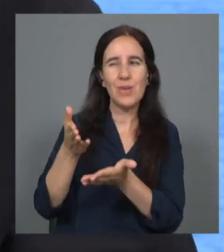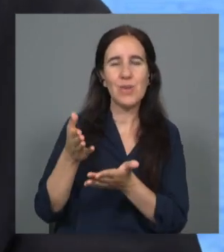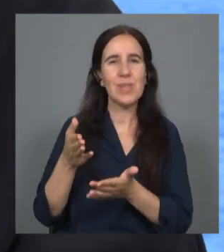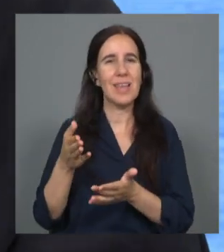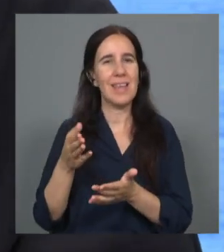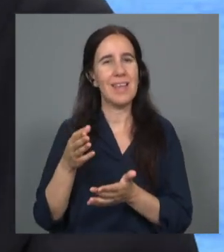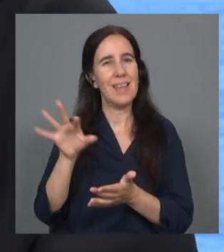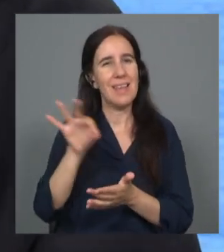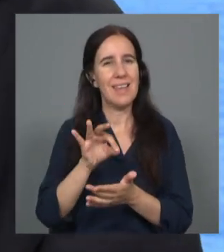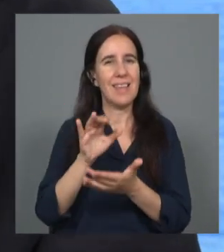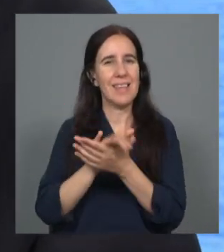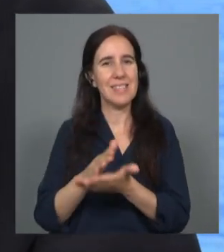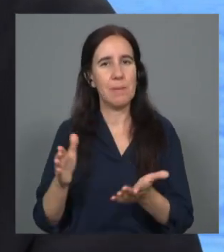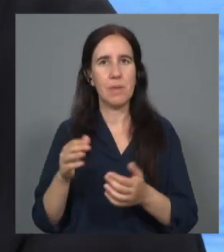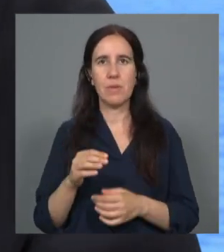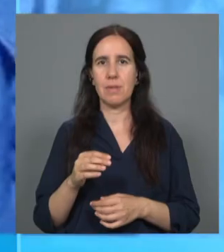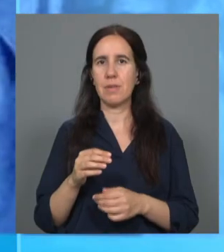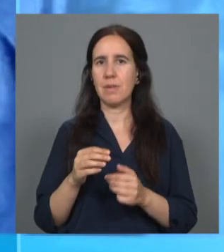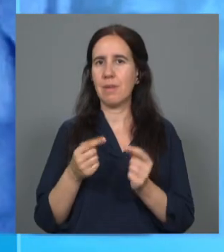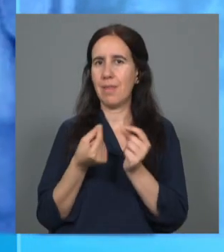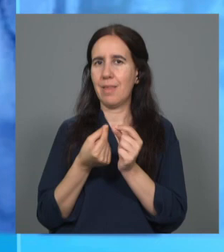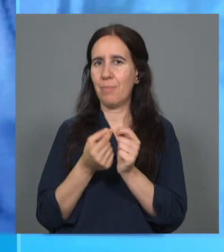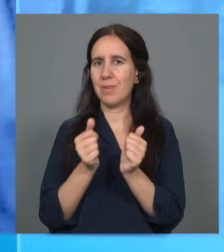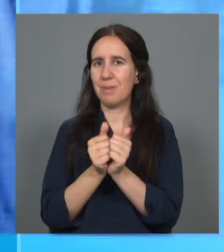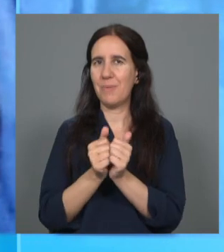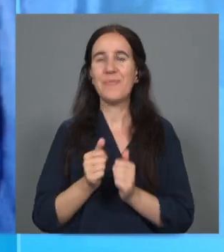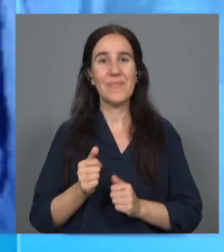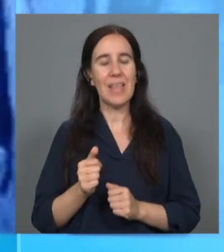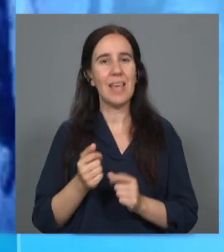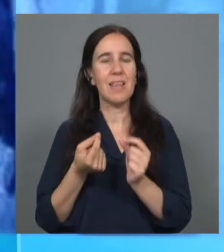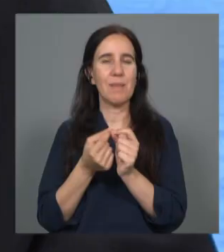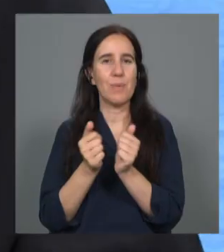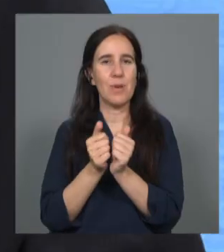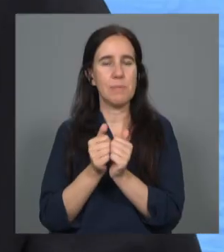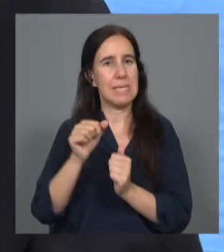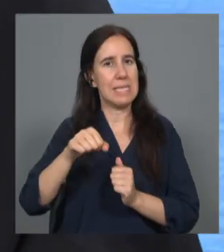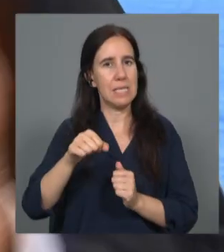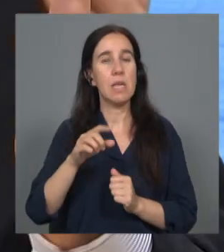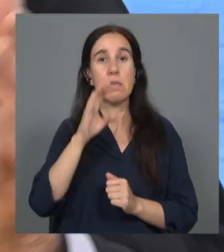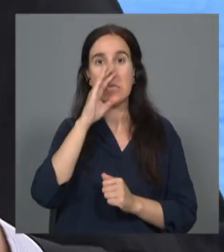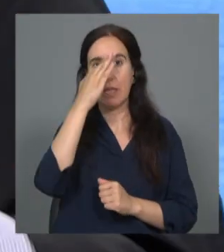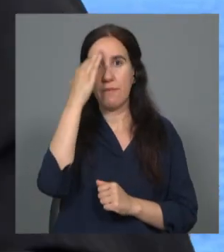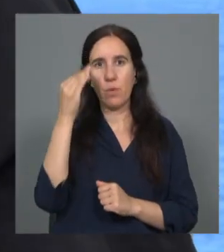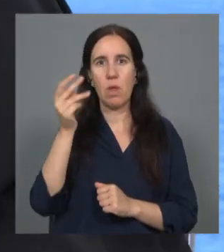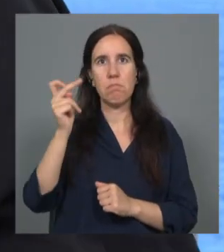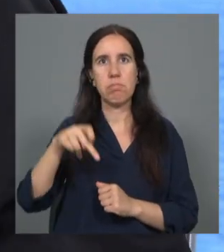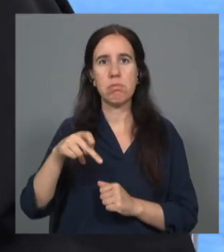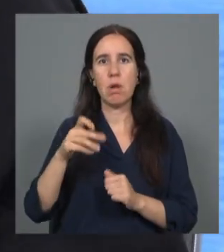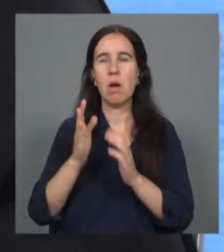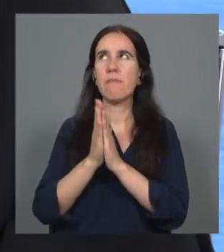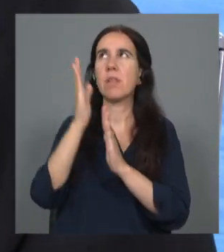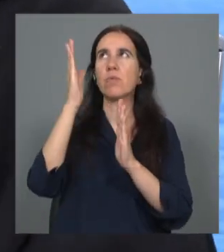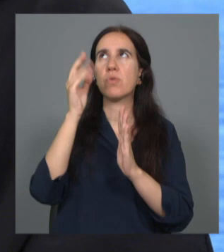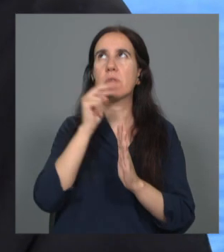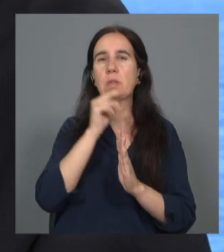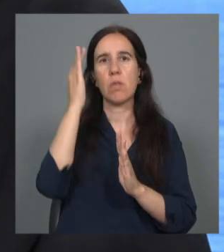no casamento. É alguém muito próximo, não é? É alguém, digamos, muito próximo. Quando há uma dificuldade, valha no Santo António,